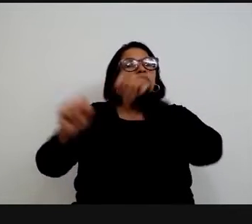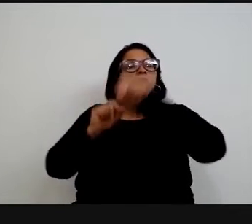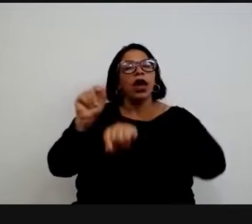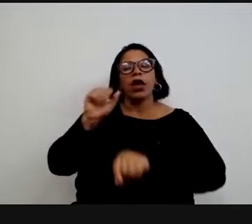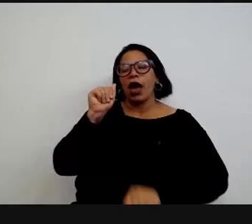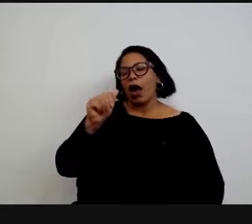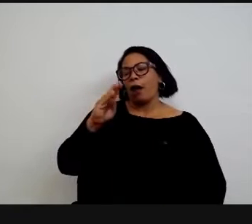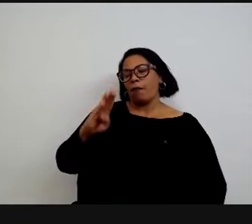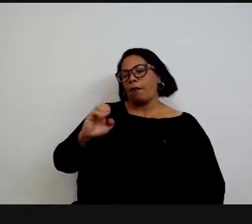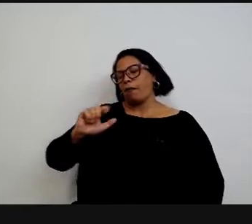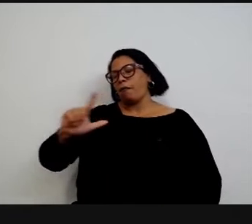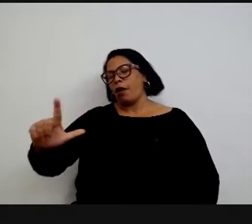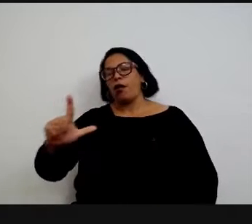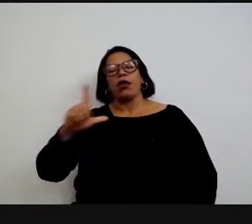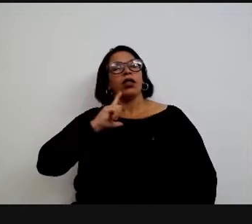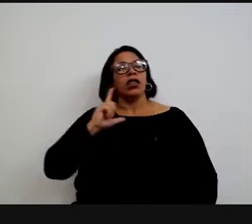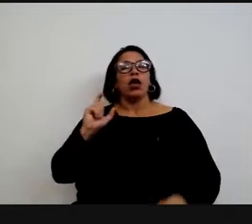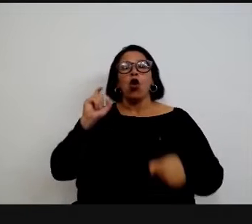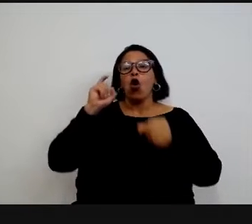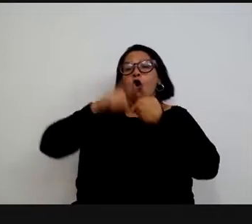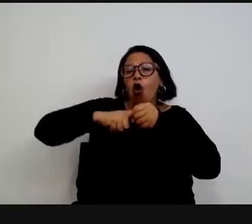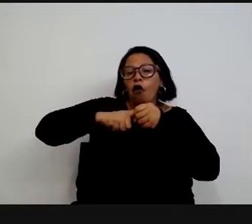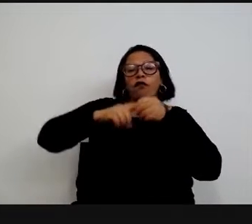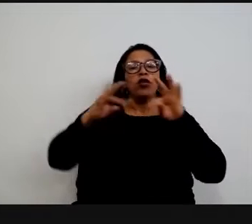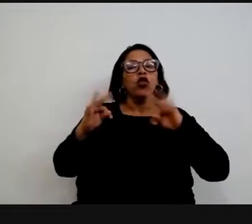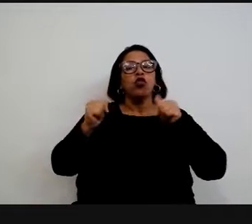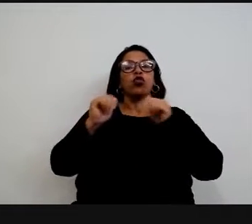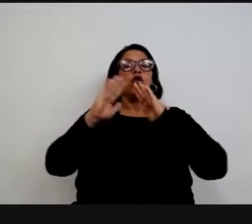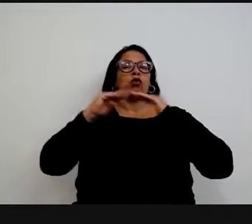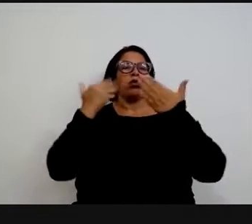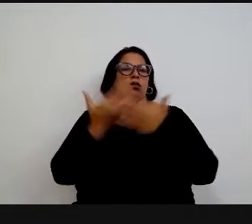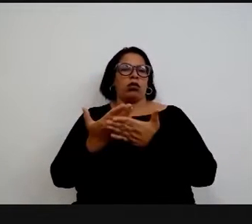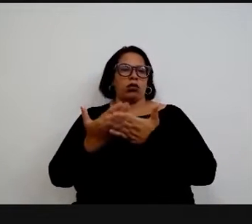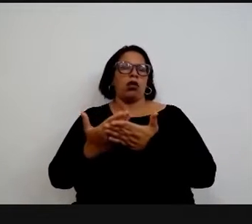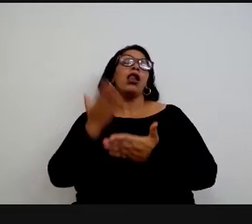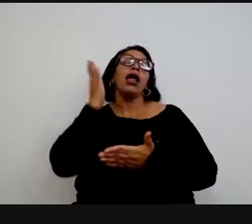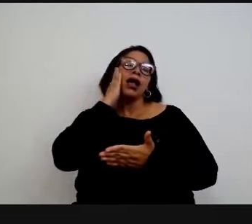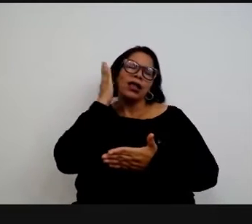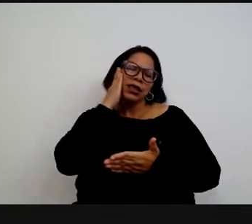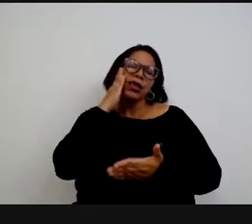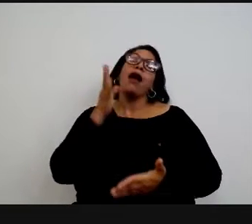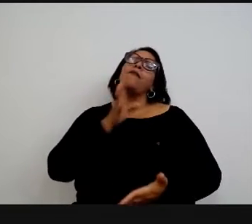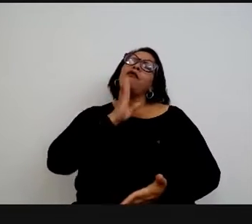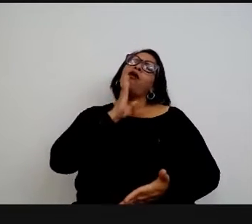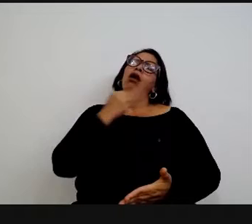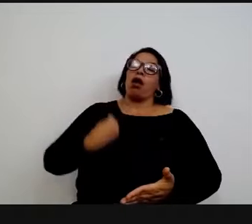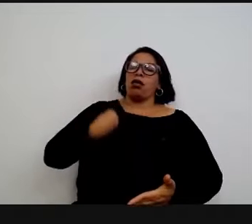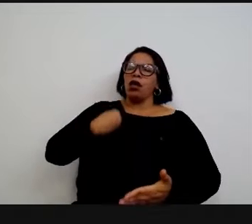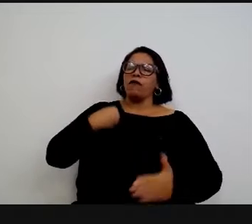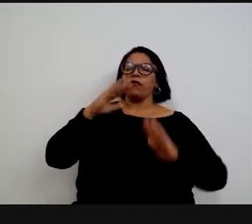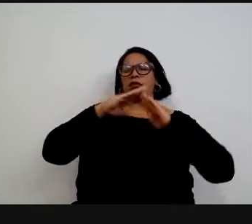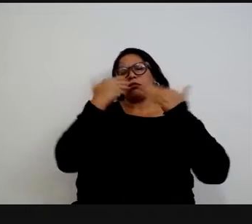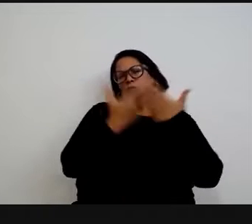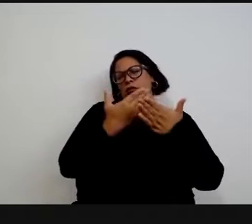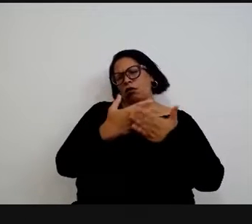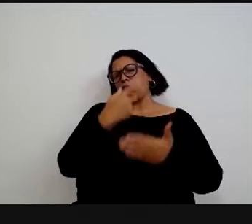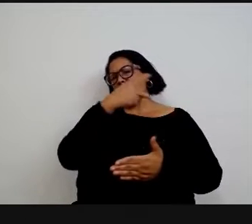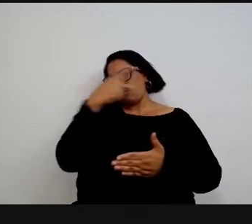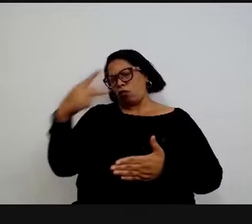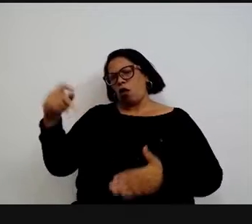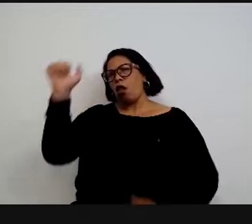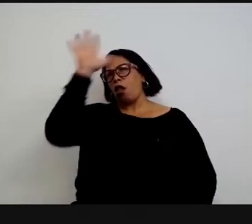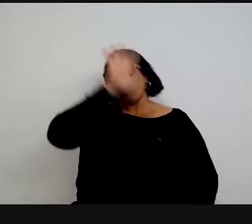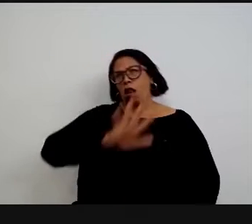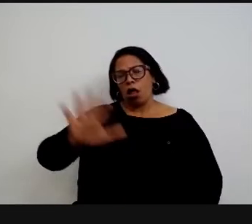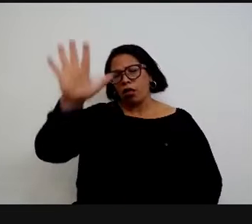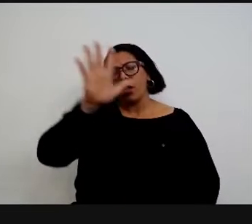que é essa instituição que congrega todas as escolas e que conhece bem a realidade delas, sabe dizer o que elas precisam. Então, o que eu